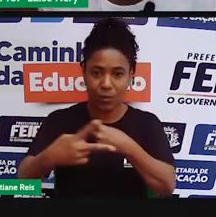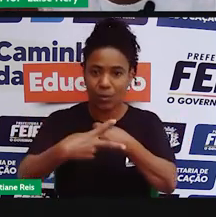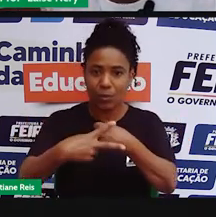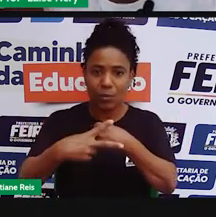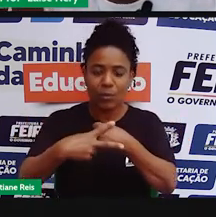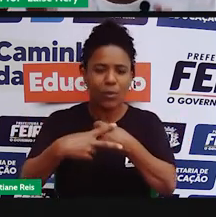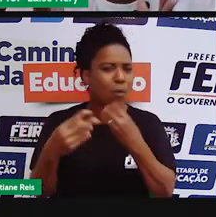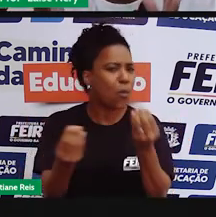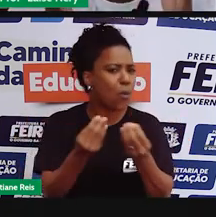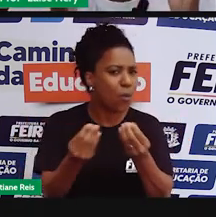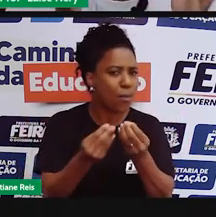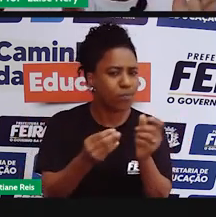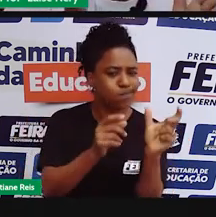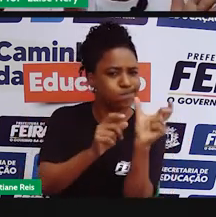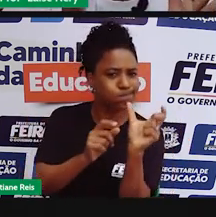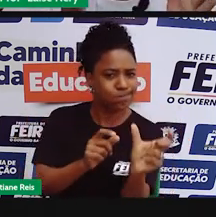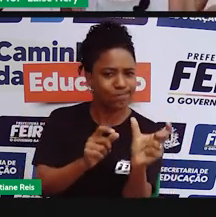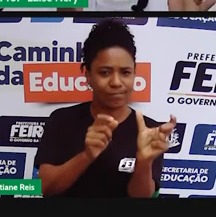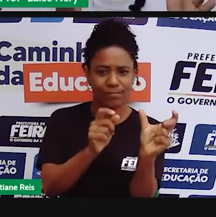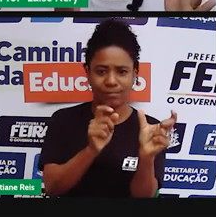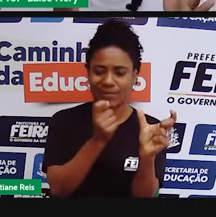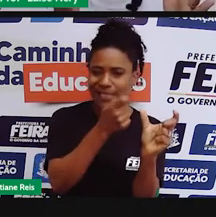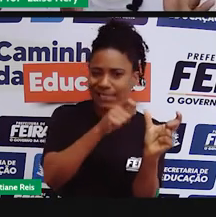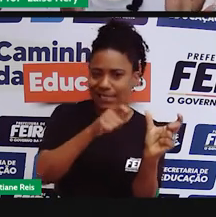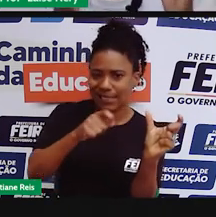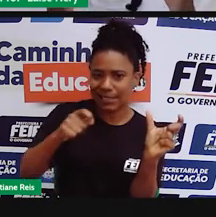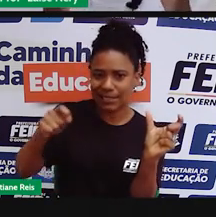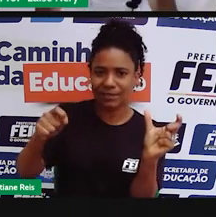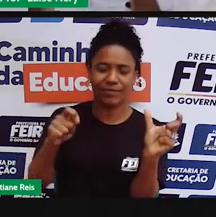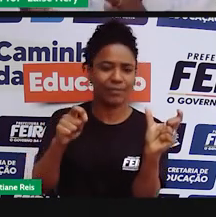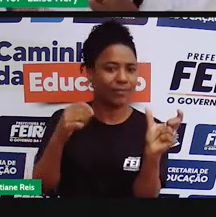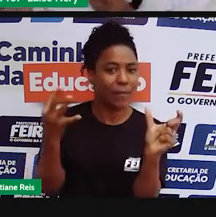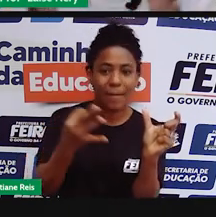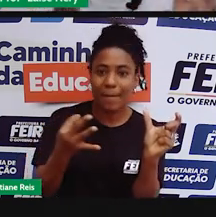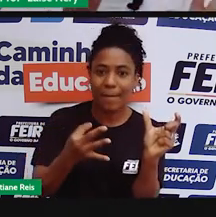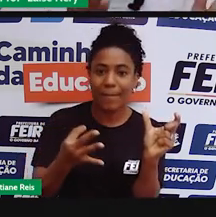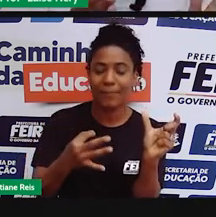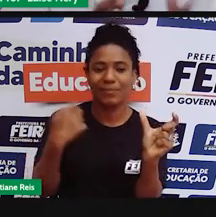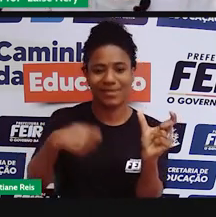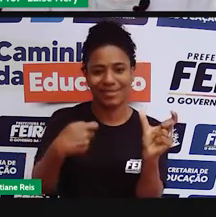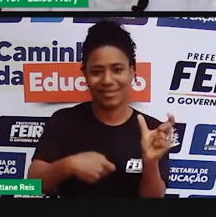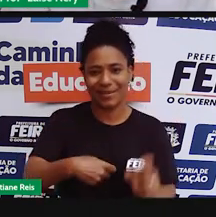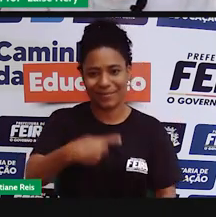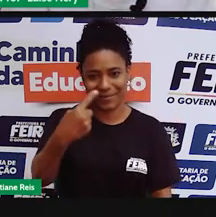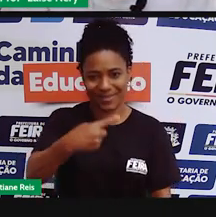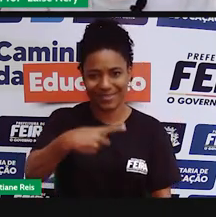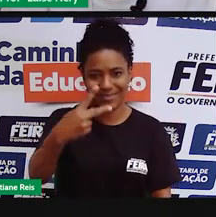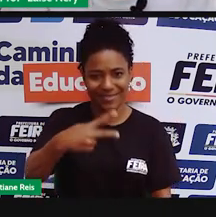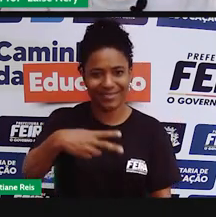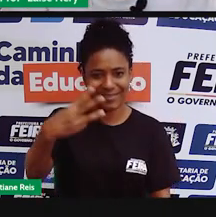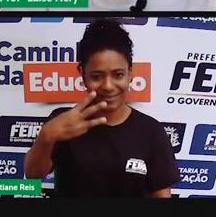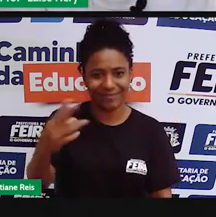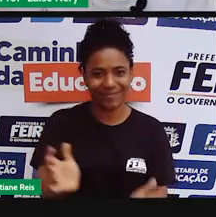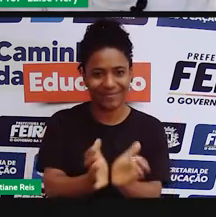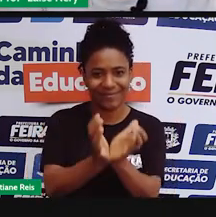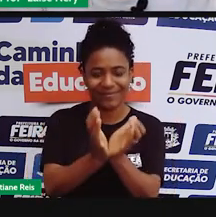corretamente. Por isso, nós precisamos saber, essas três conjugações aí.